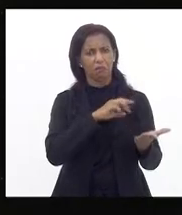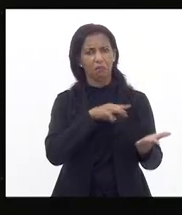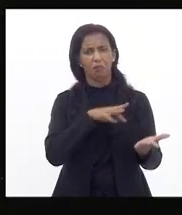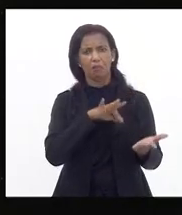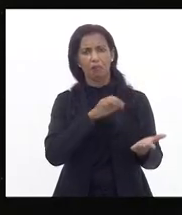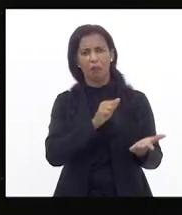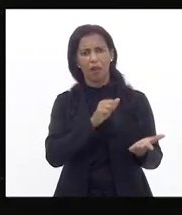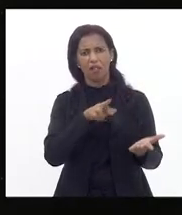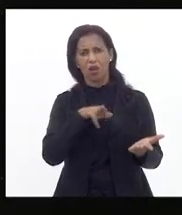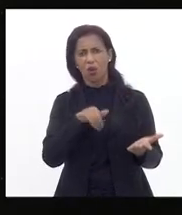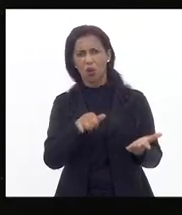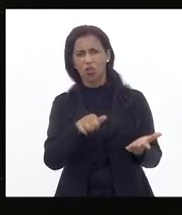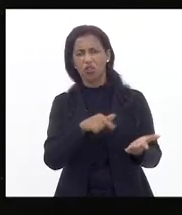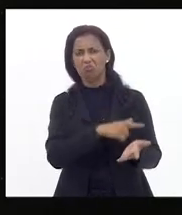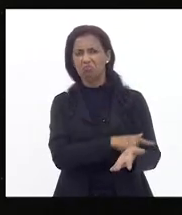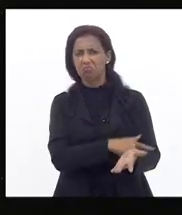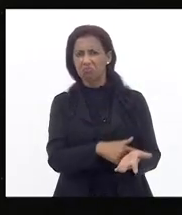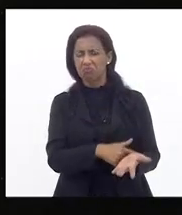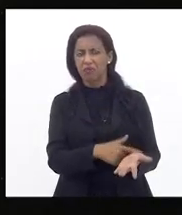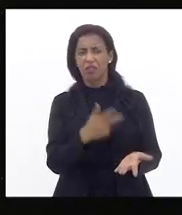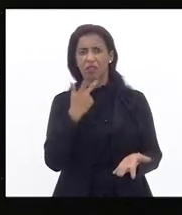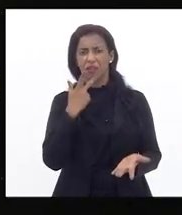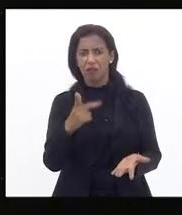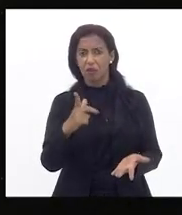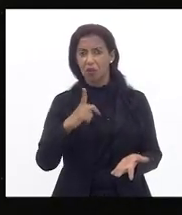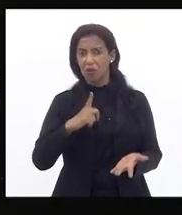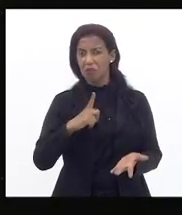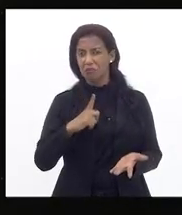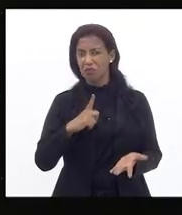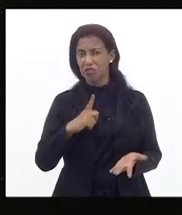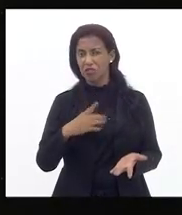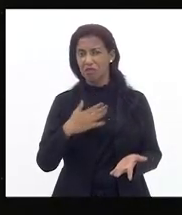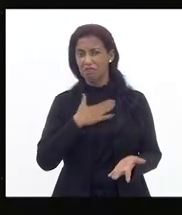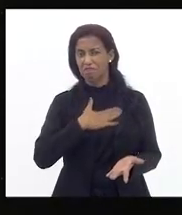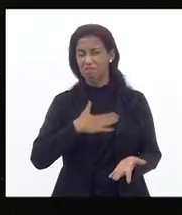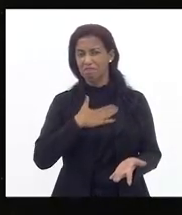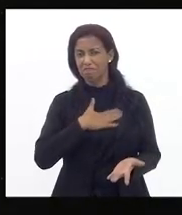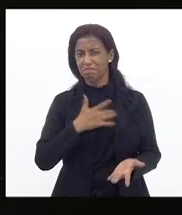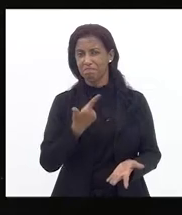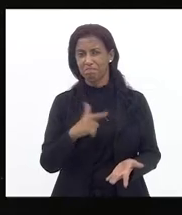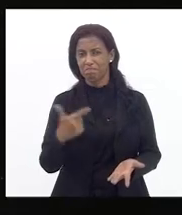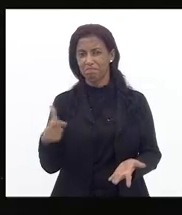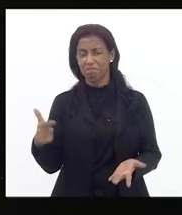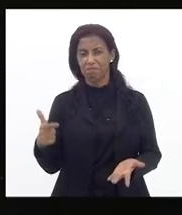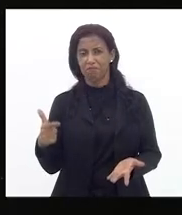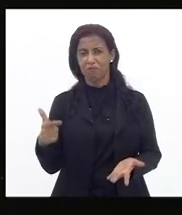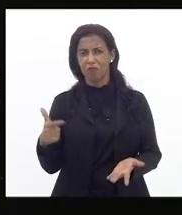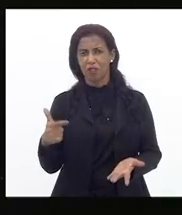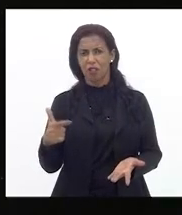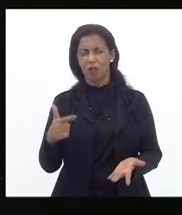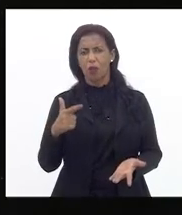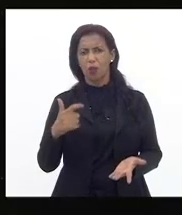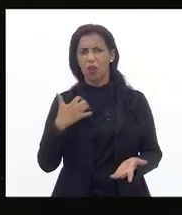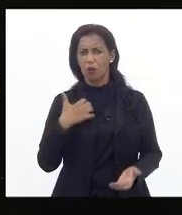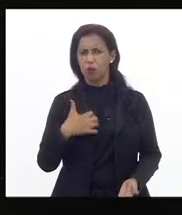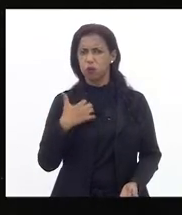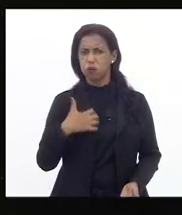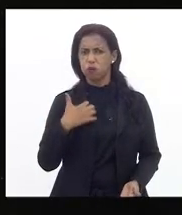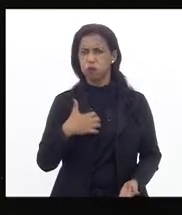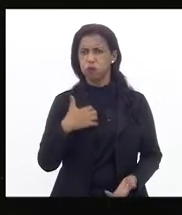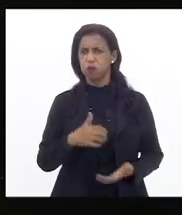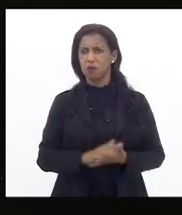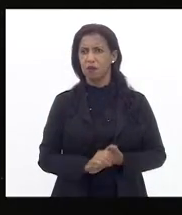que elegantemente disse que havia um deste contentamento O que é uma revolta